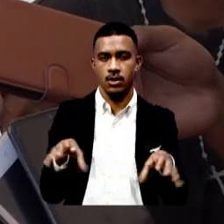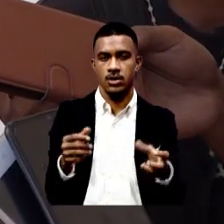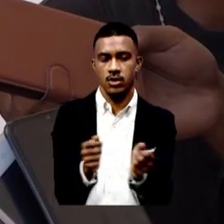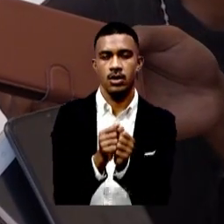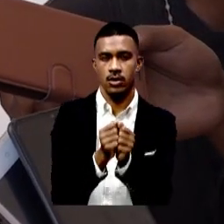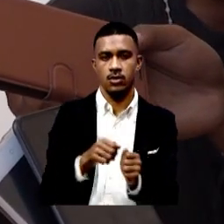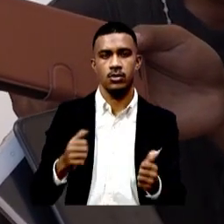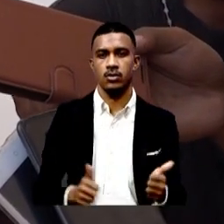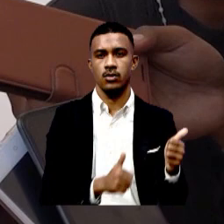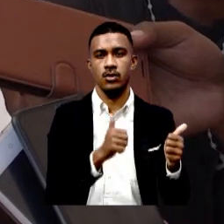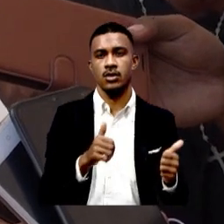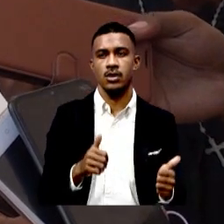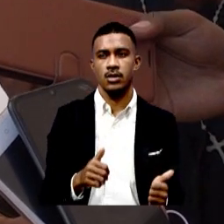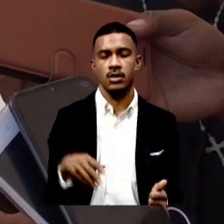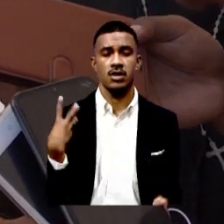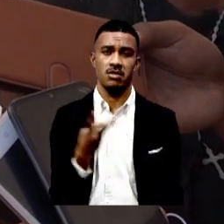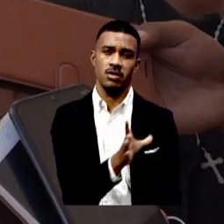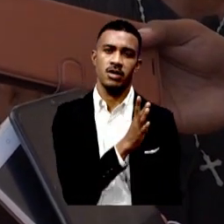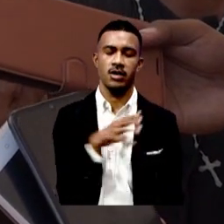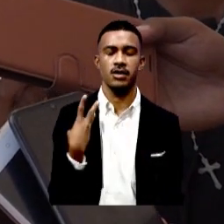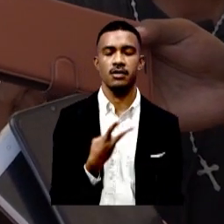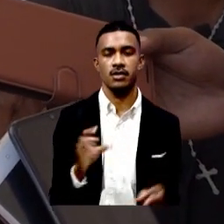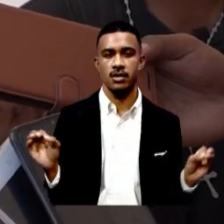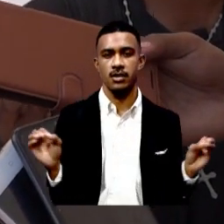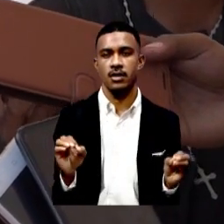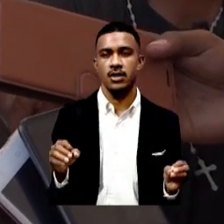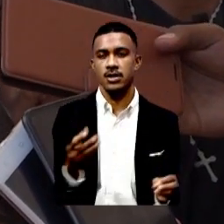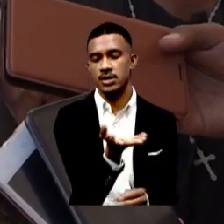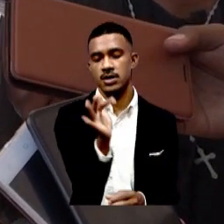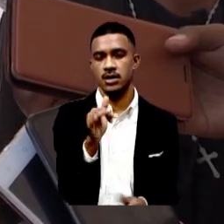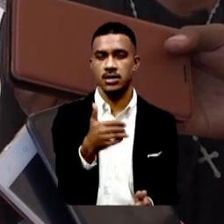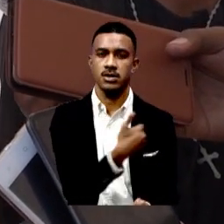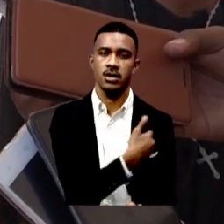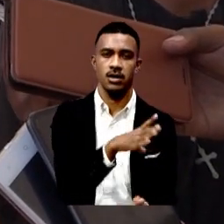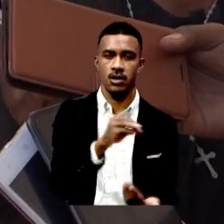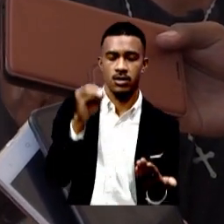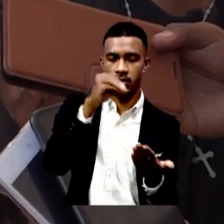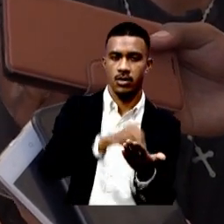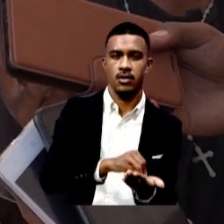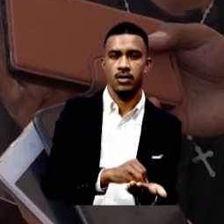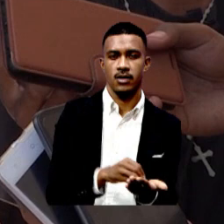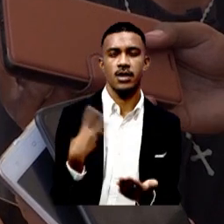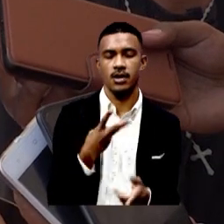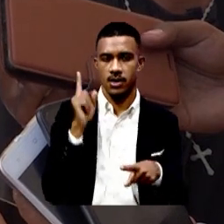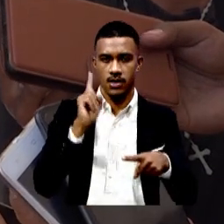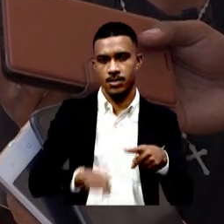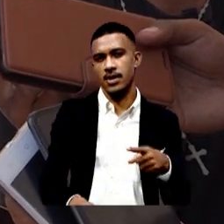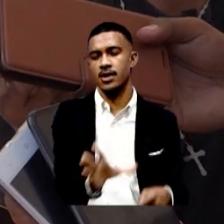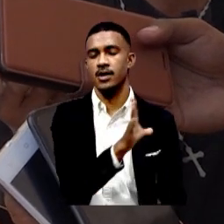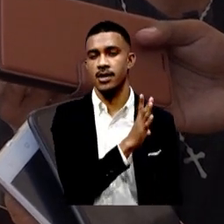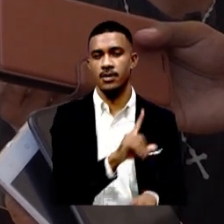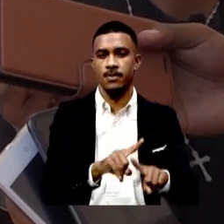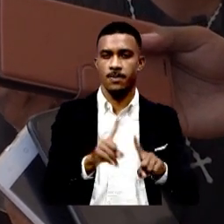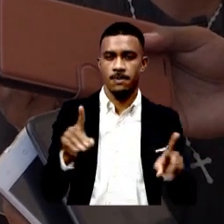sama ita la garante ne ne se sira tende se de dizemos la kia a ne ita la vela garante mas tender